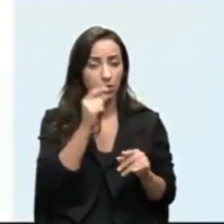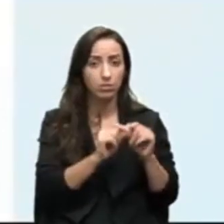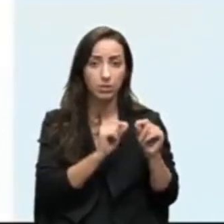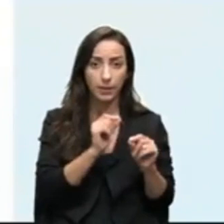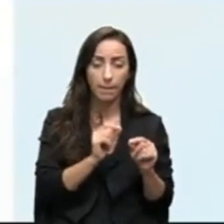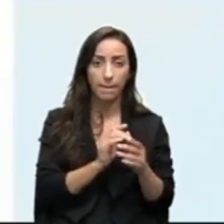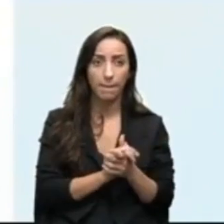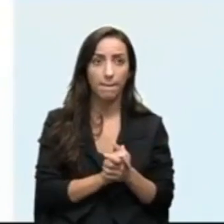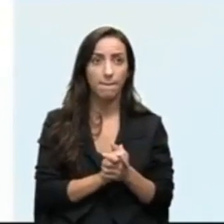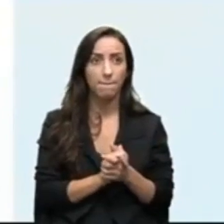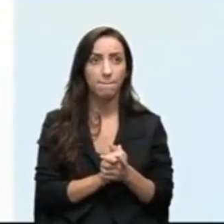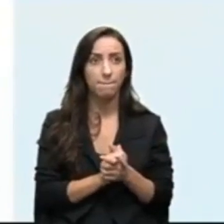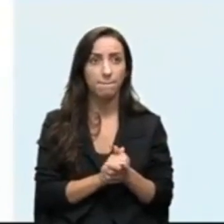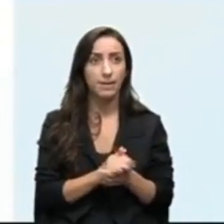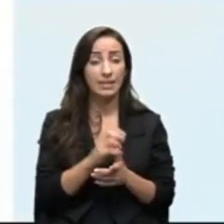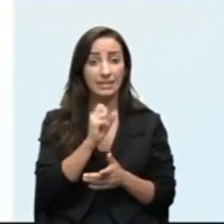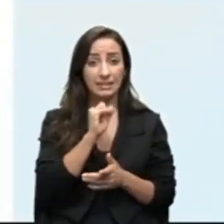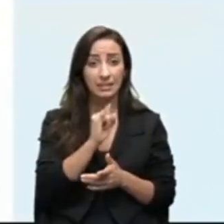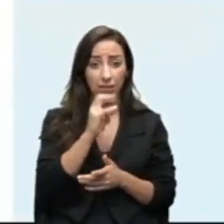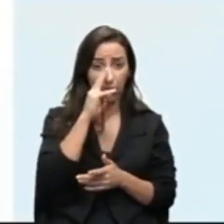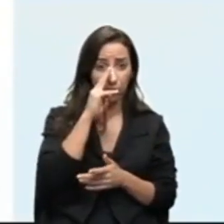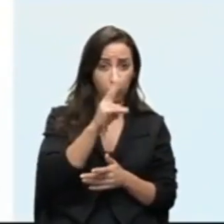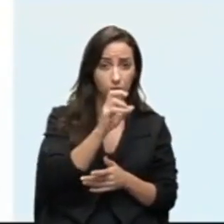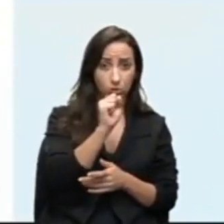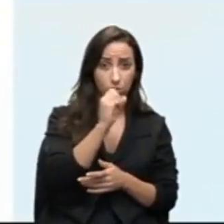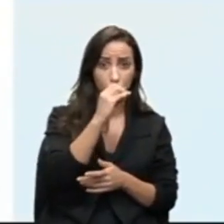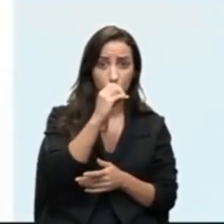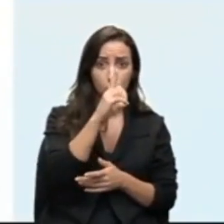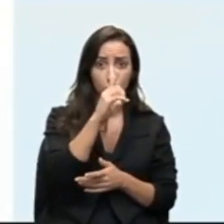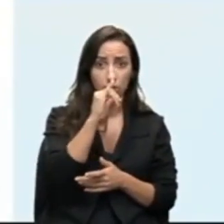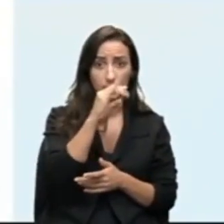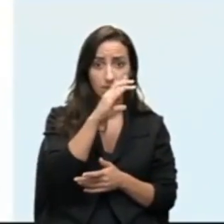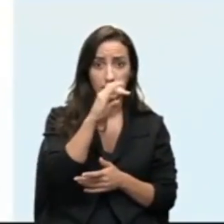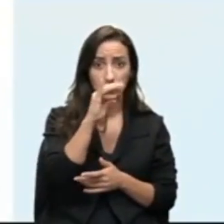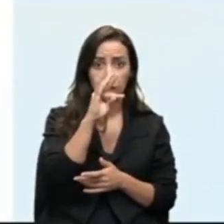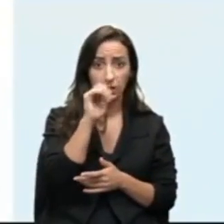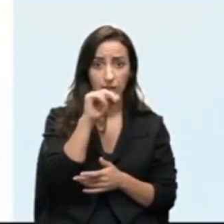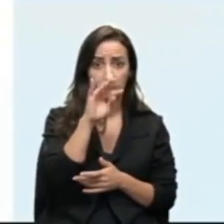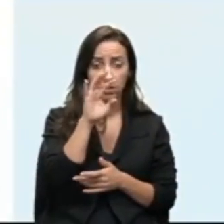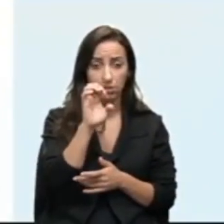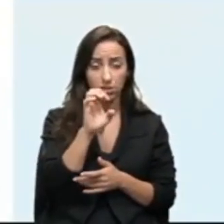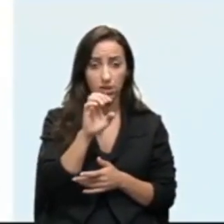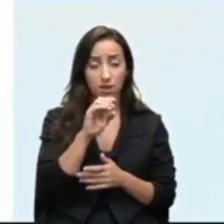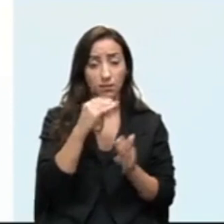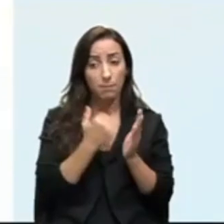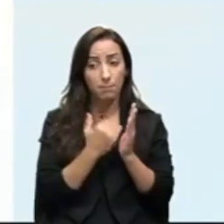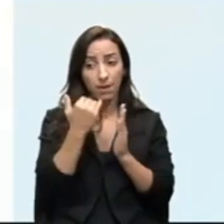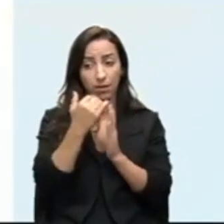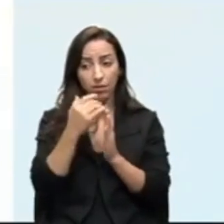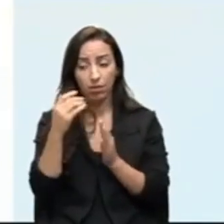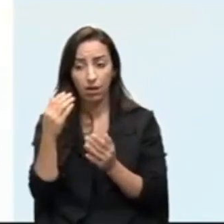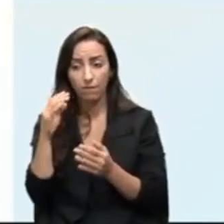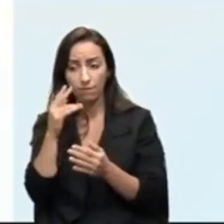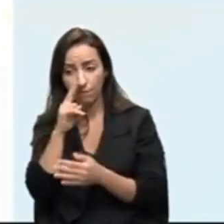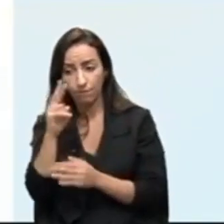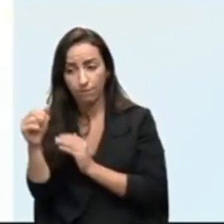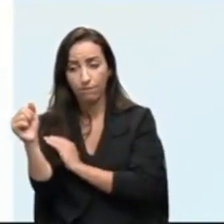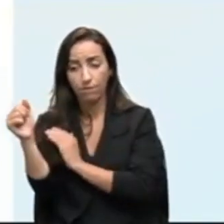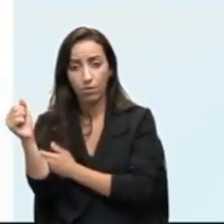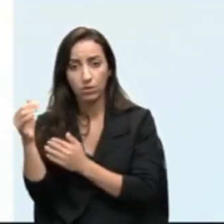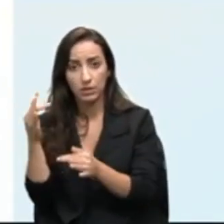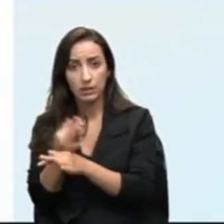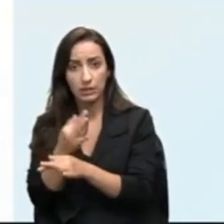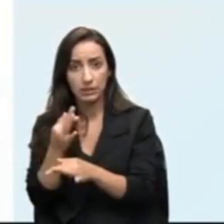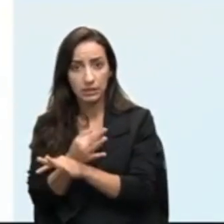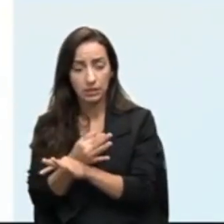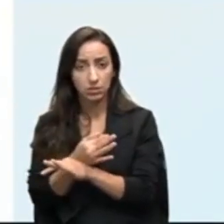é se a nossa força solicitante é maior que a nossa força resistente em relação ao